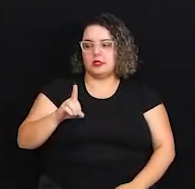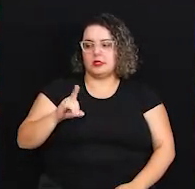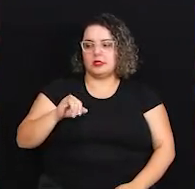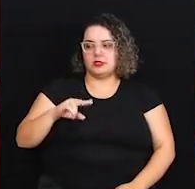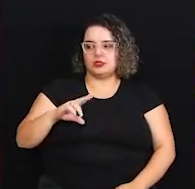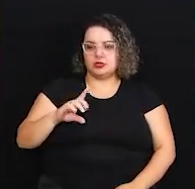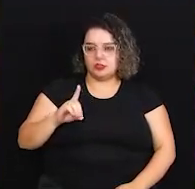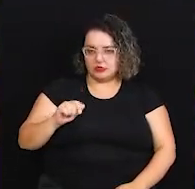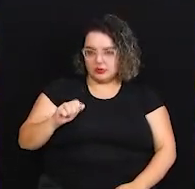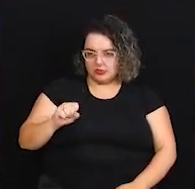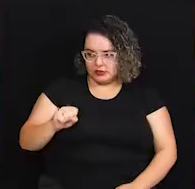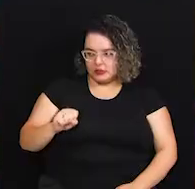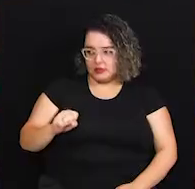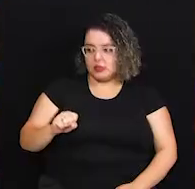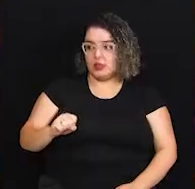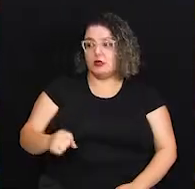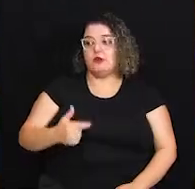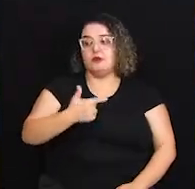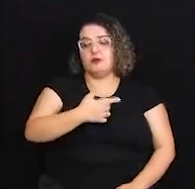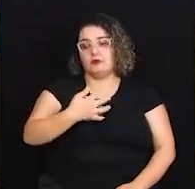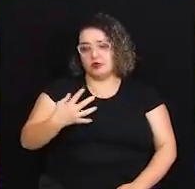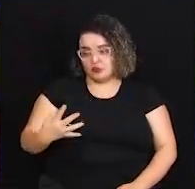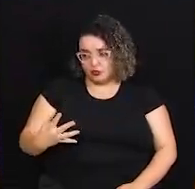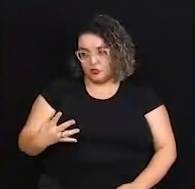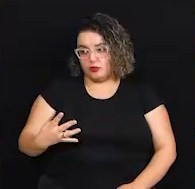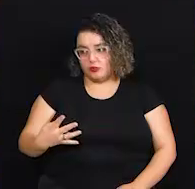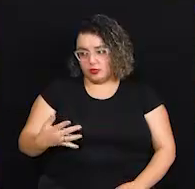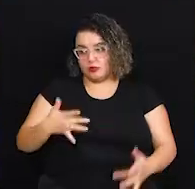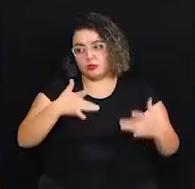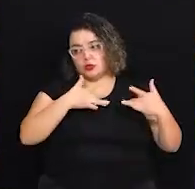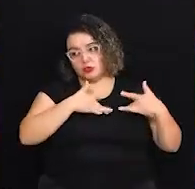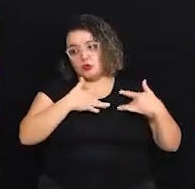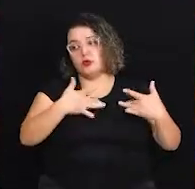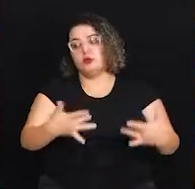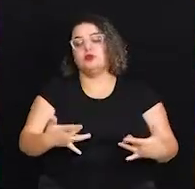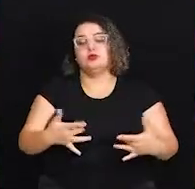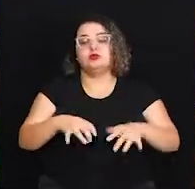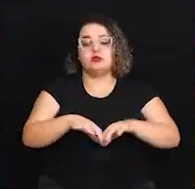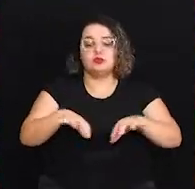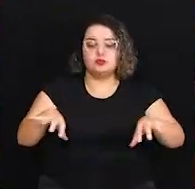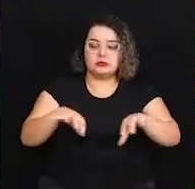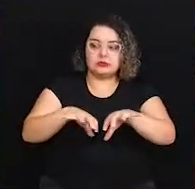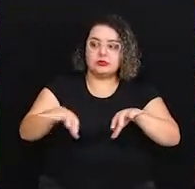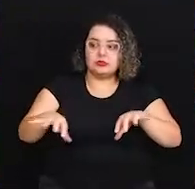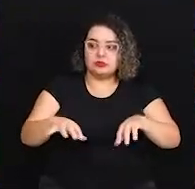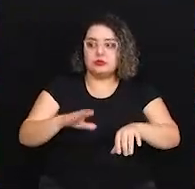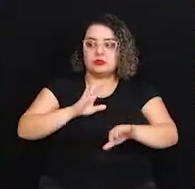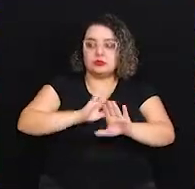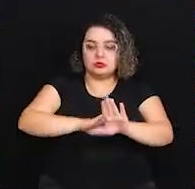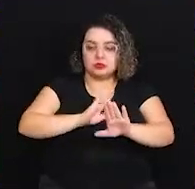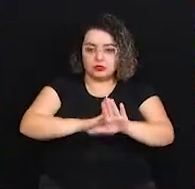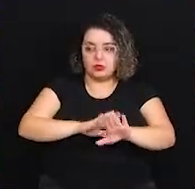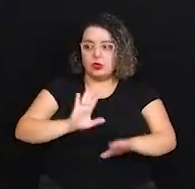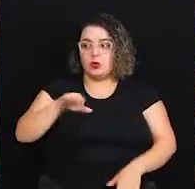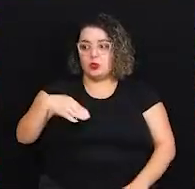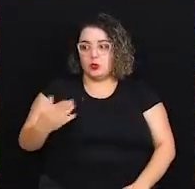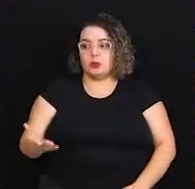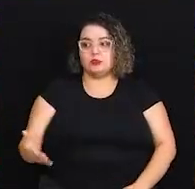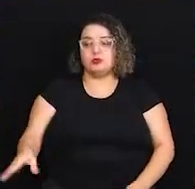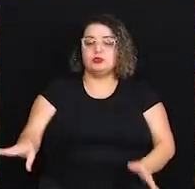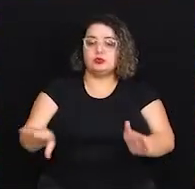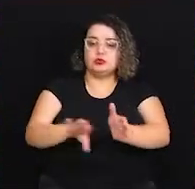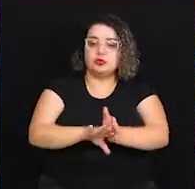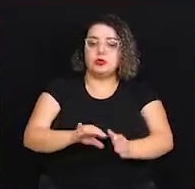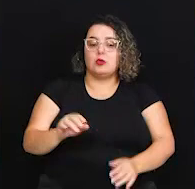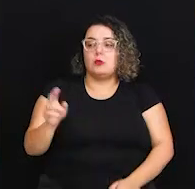24 habilitados, todos voluntários, e que são divididos em diferentes funções quando chega uma notificação